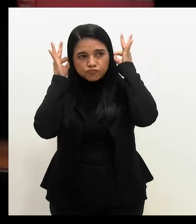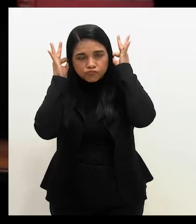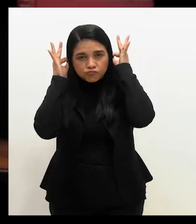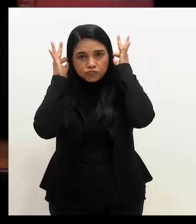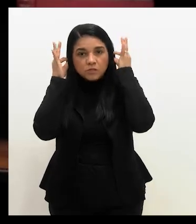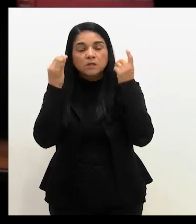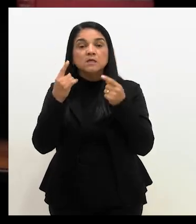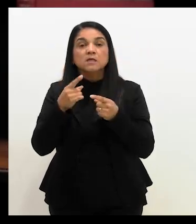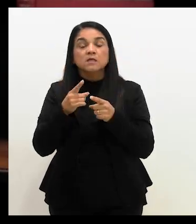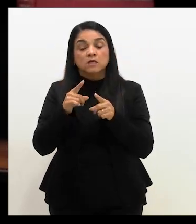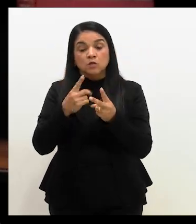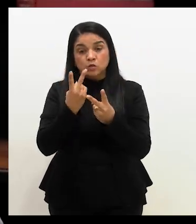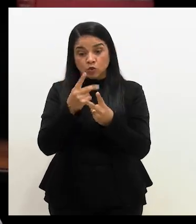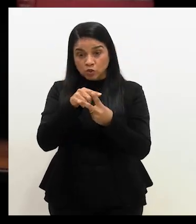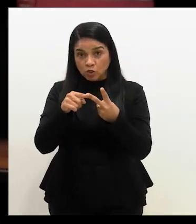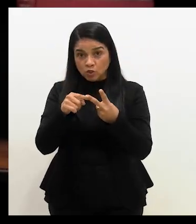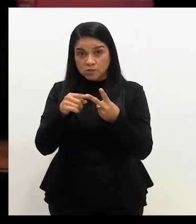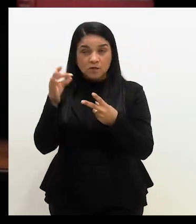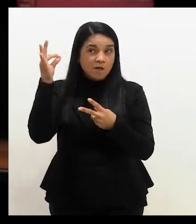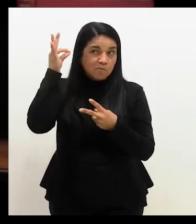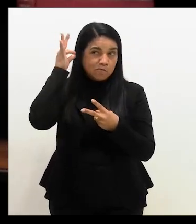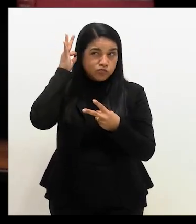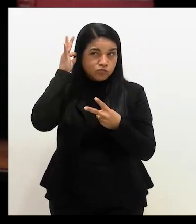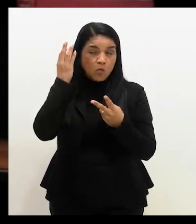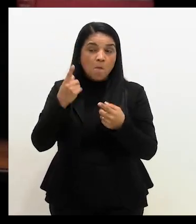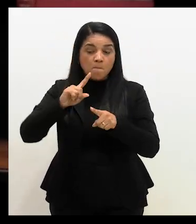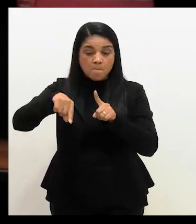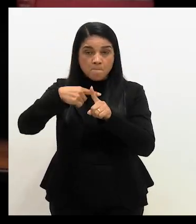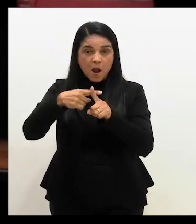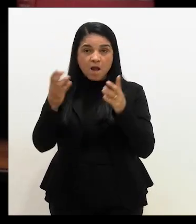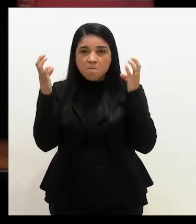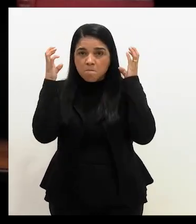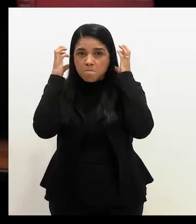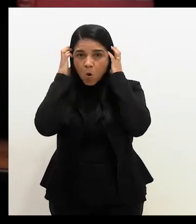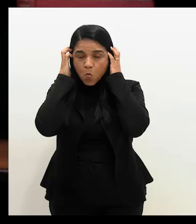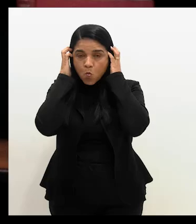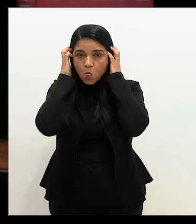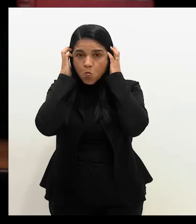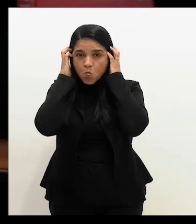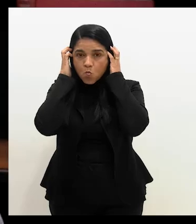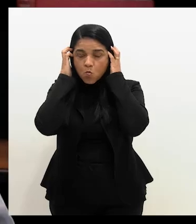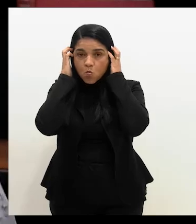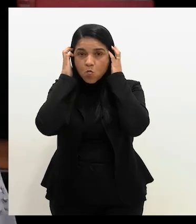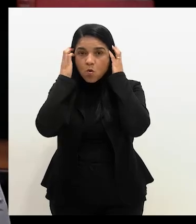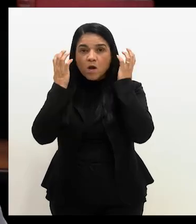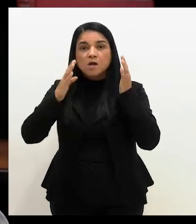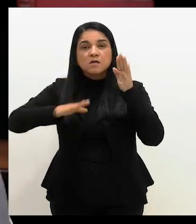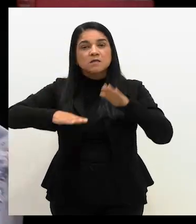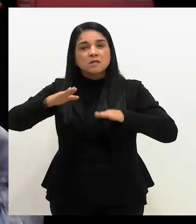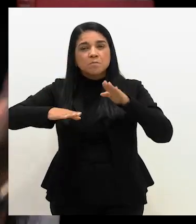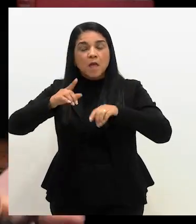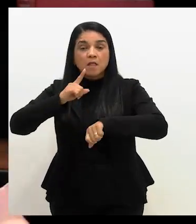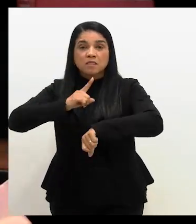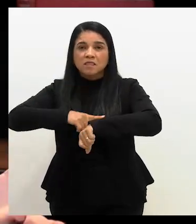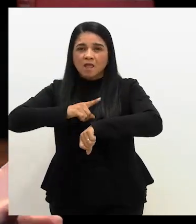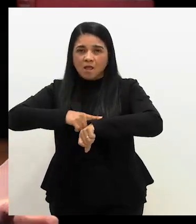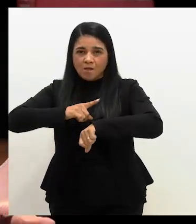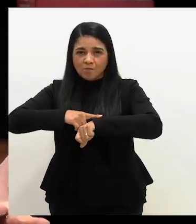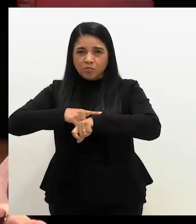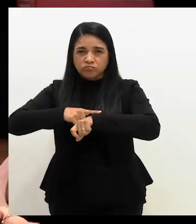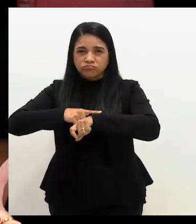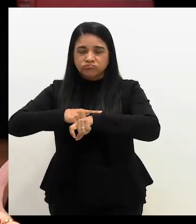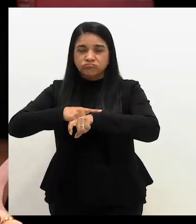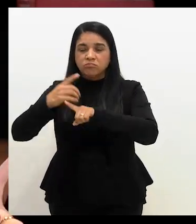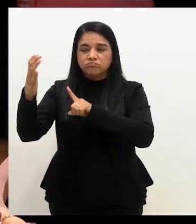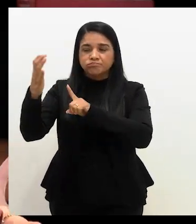auricular intracanalicular, e a proteção dupla, que é o intracanalicular com um abafador de som. Dependendo do tempo de